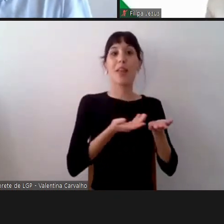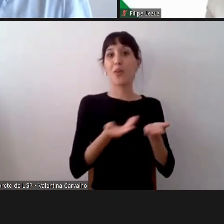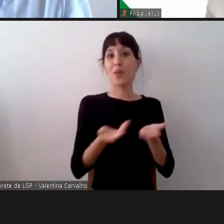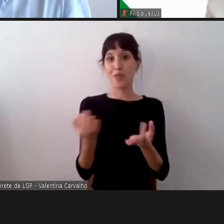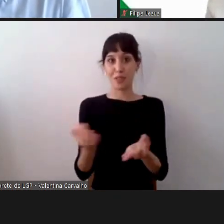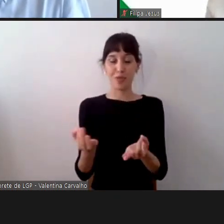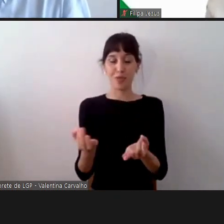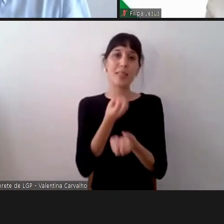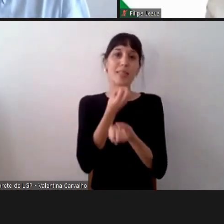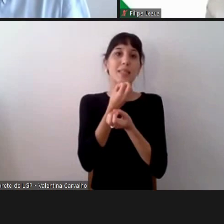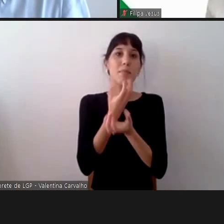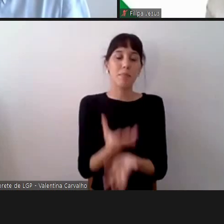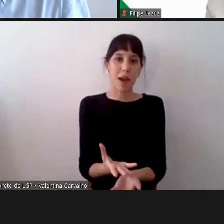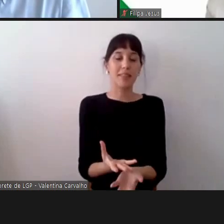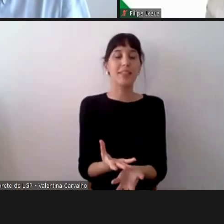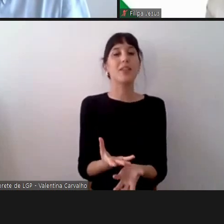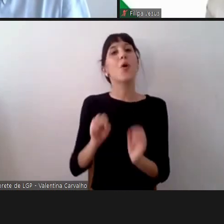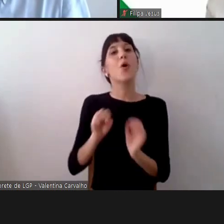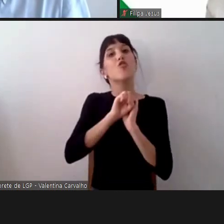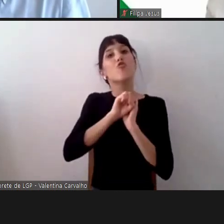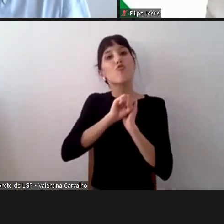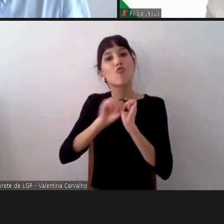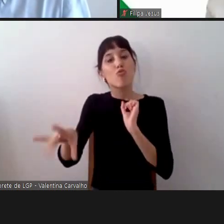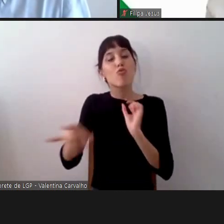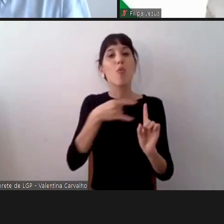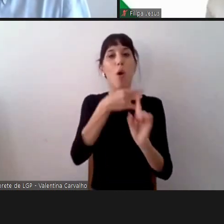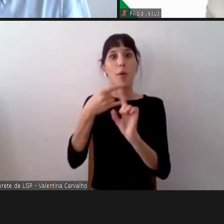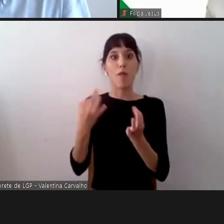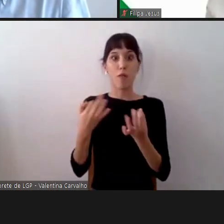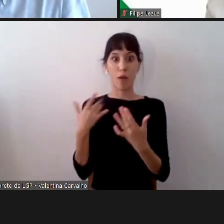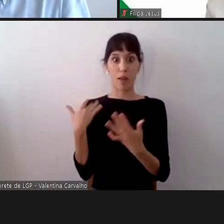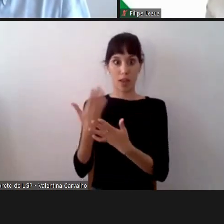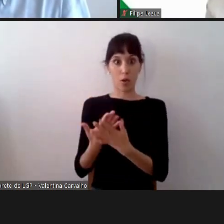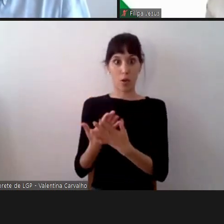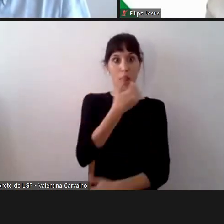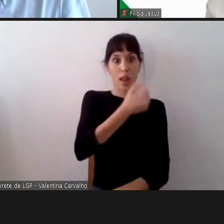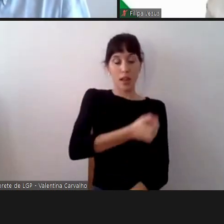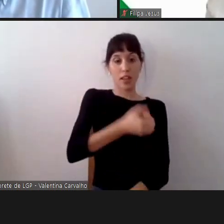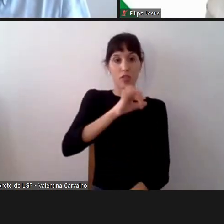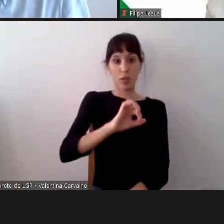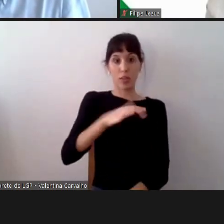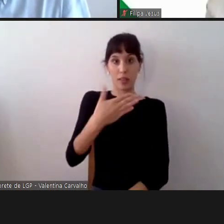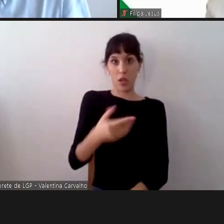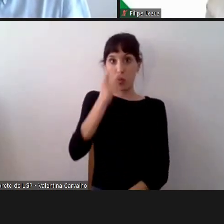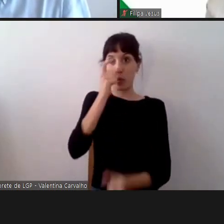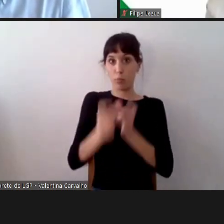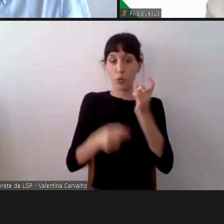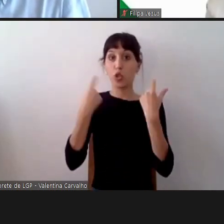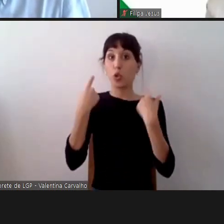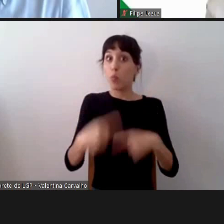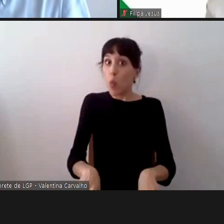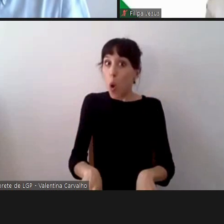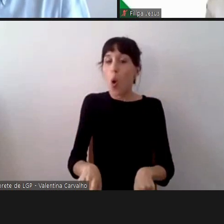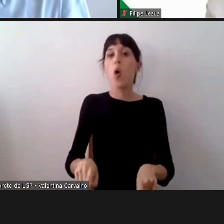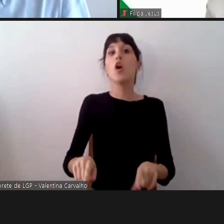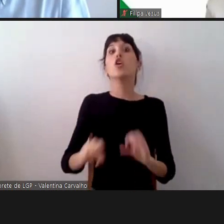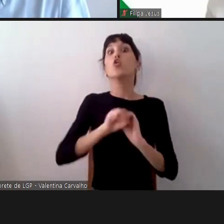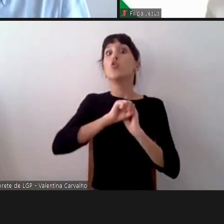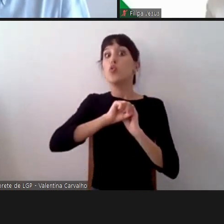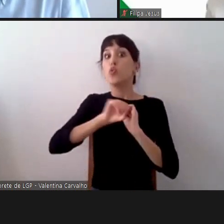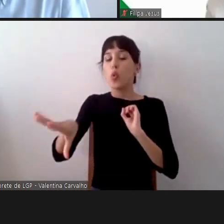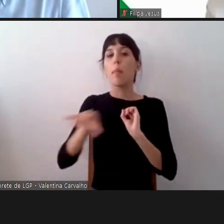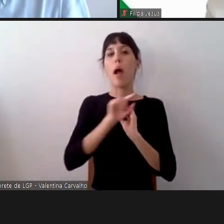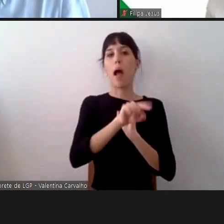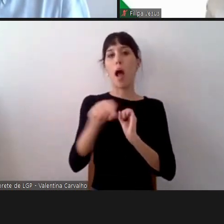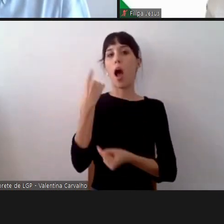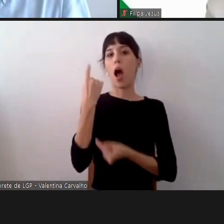este webinar que teve até ao momento 581 pessoas só em formato Zoom, fora todas aquelas que estão nos